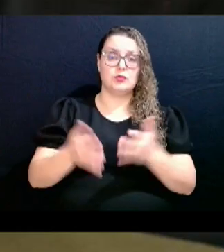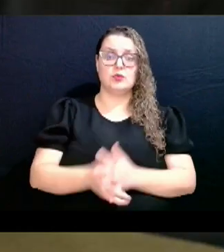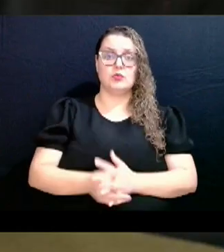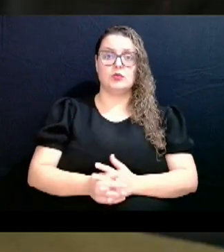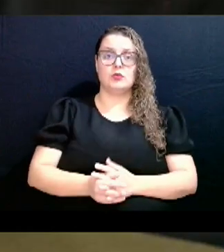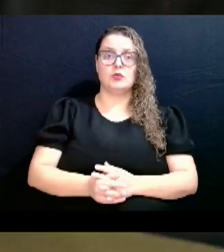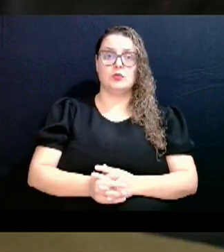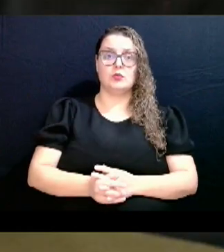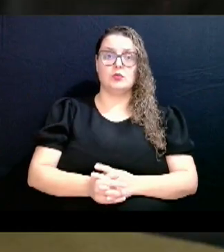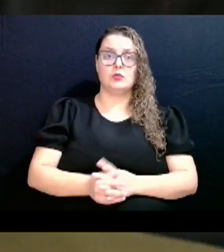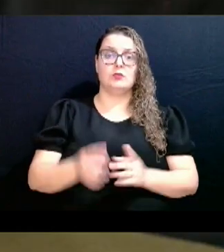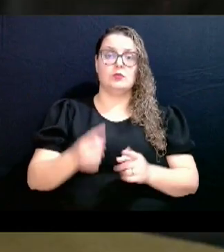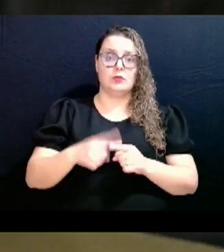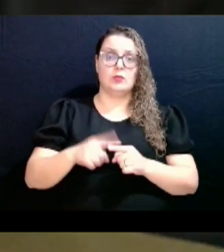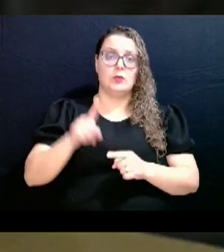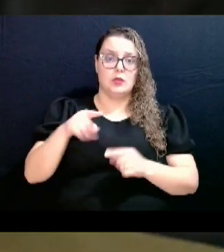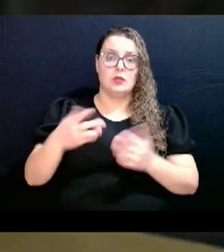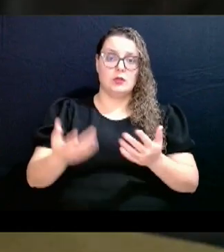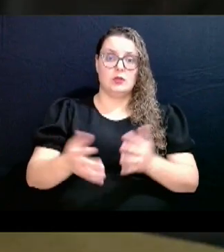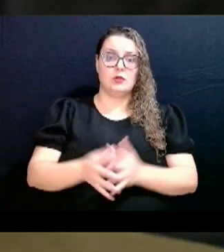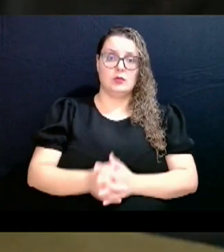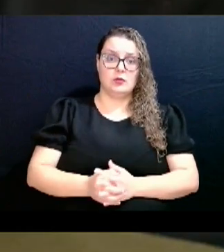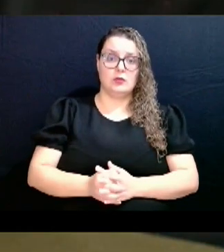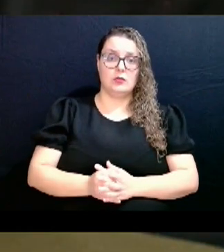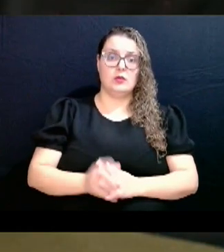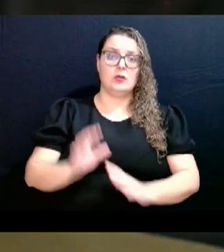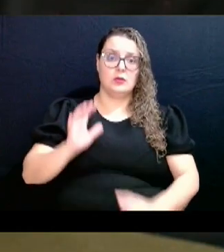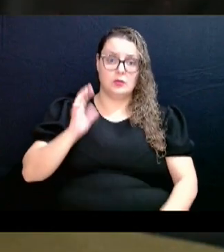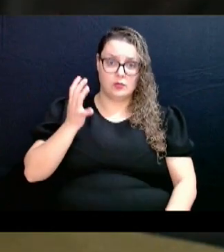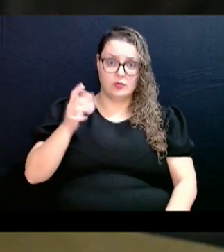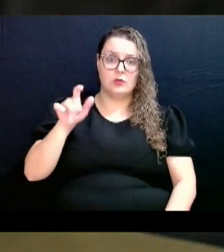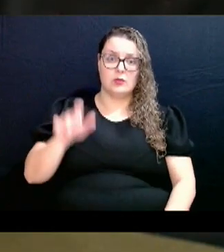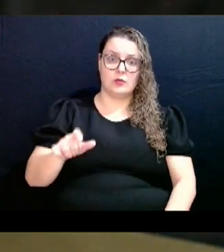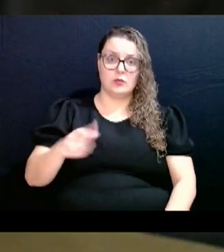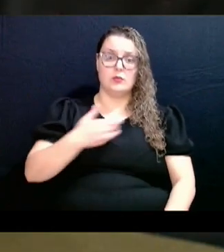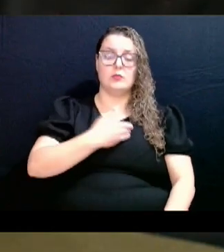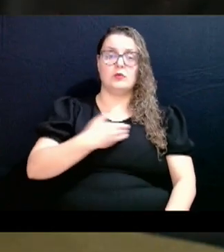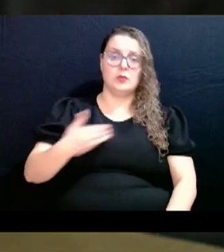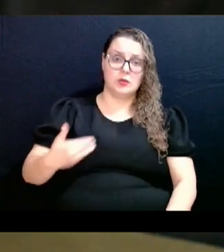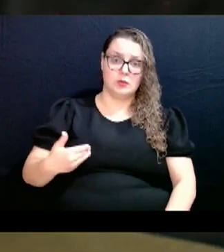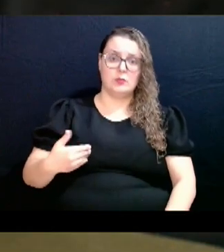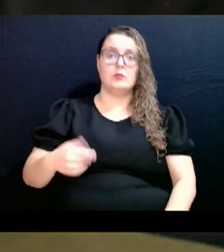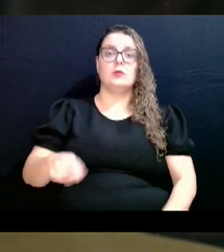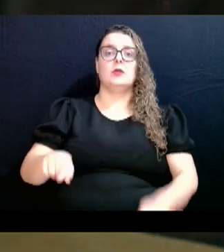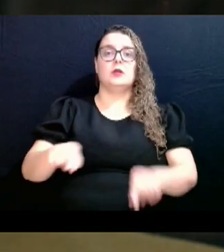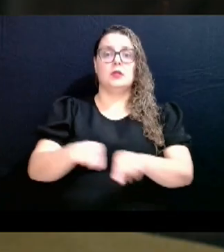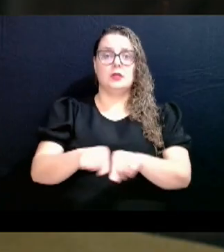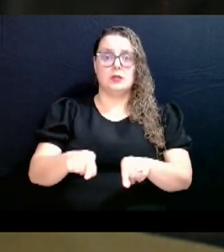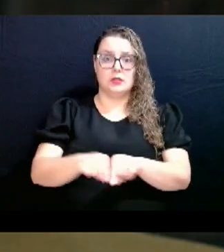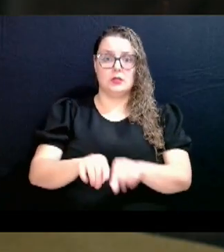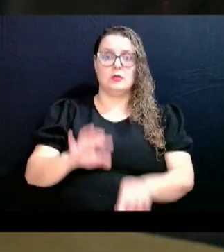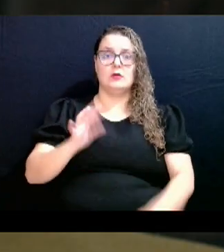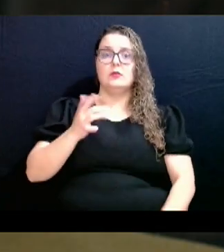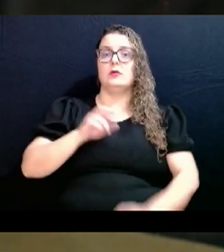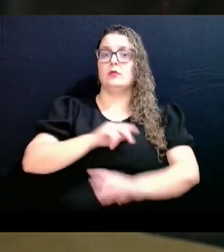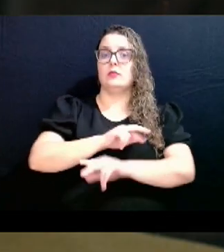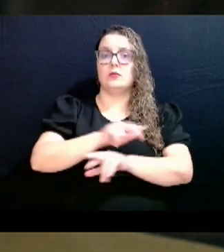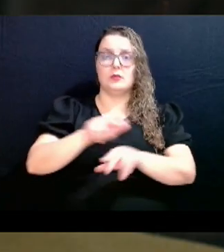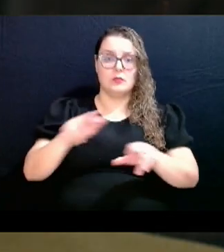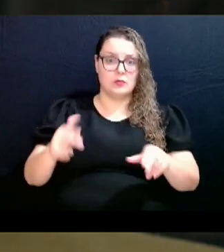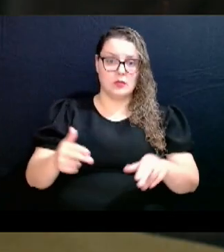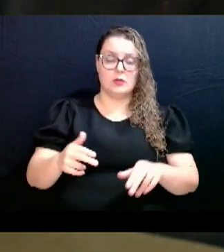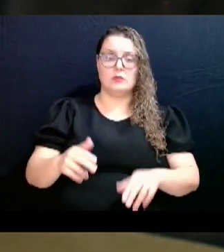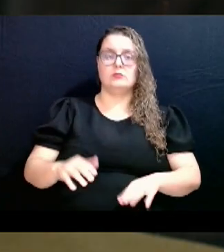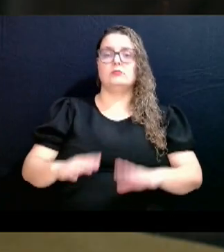uma questão que está acontecendo com uma pessoa pública, mas que acontece em vários lares e às vezes a gente nem